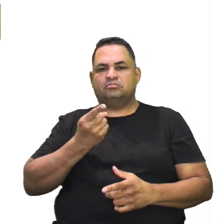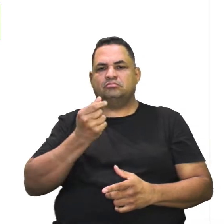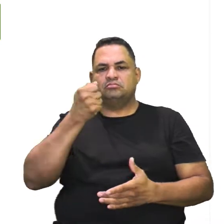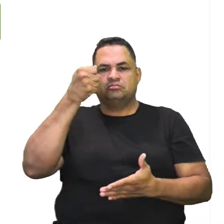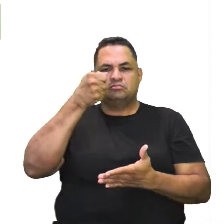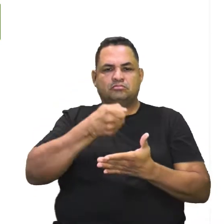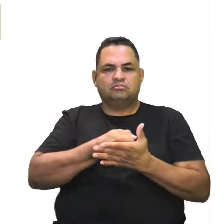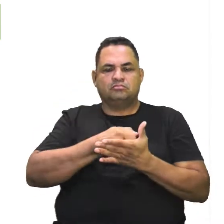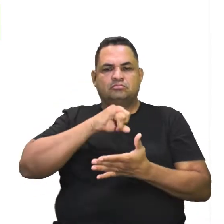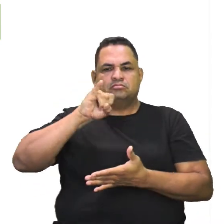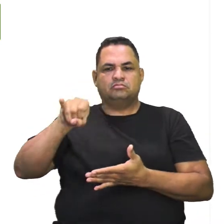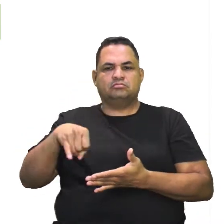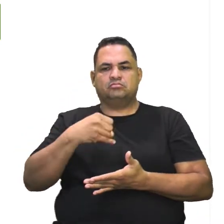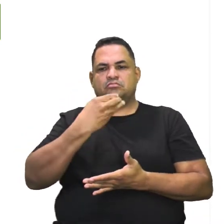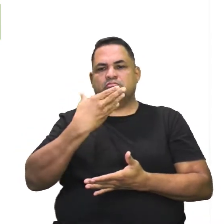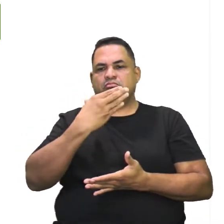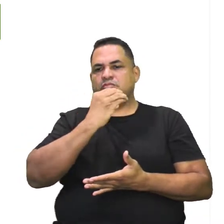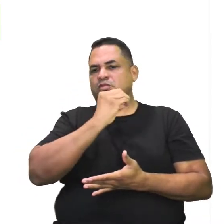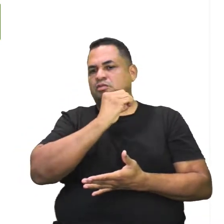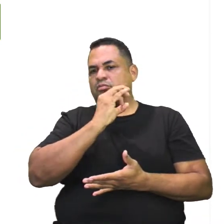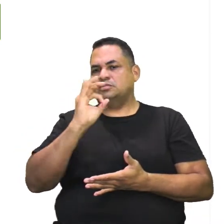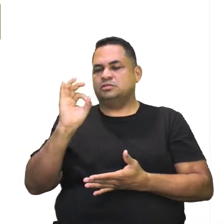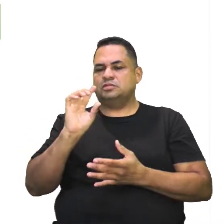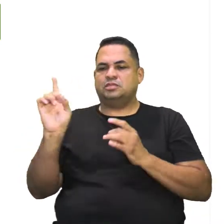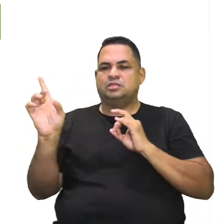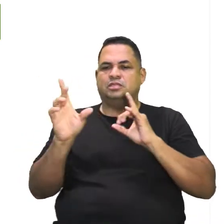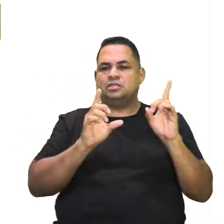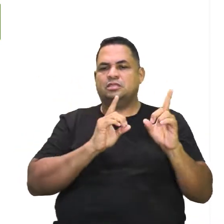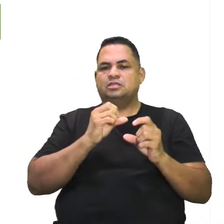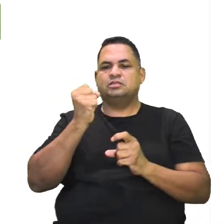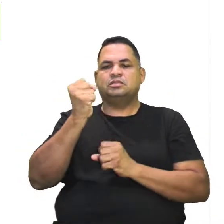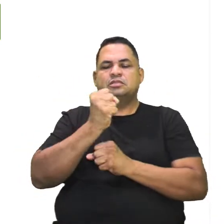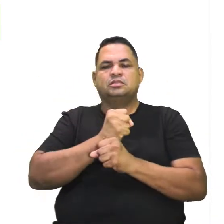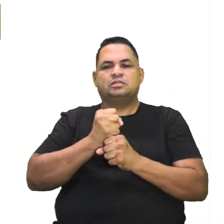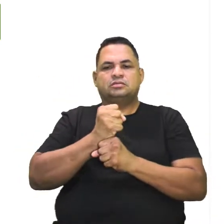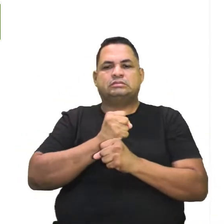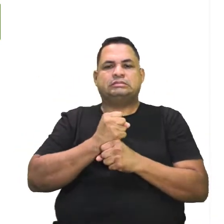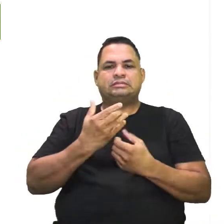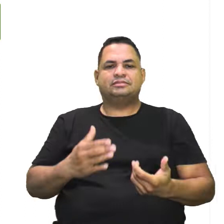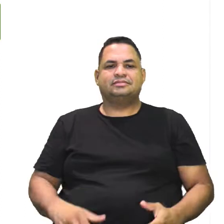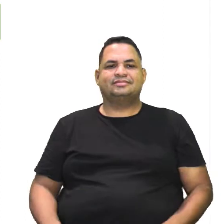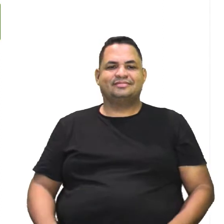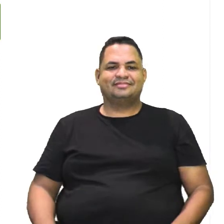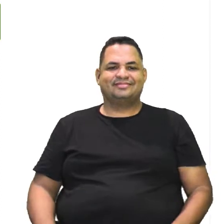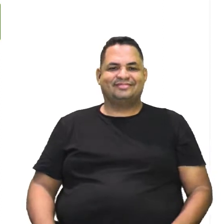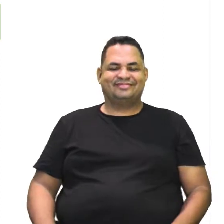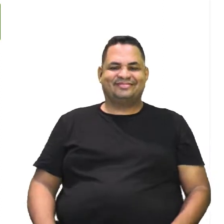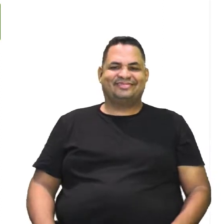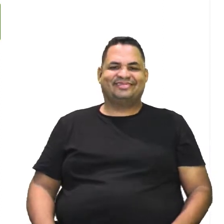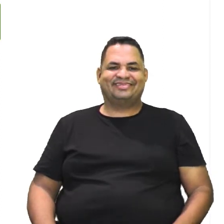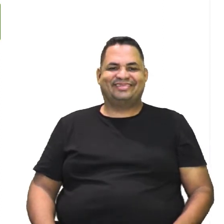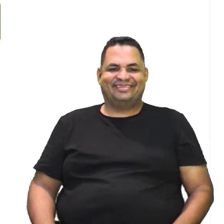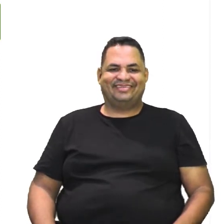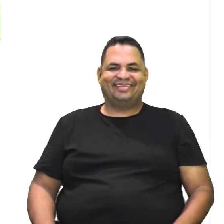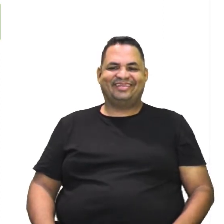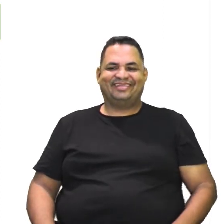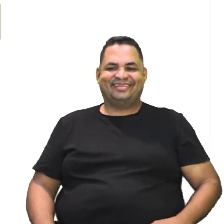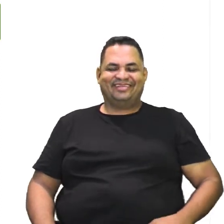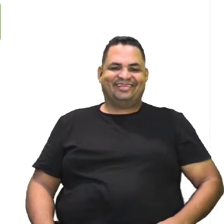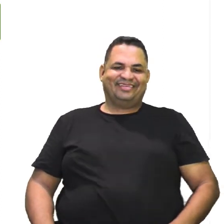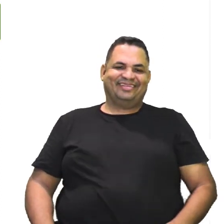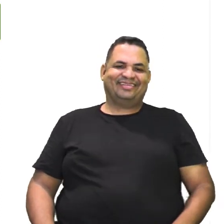R$10.000 paga com juros de 40% ao ano. Toma ali. Pega! Desavisado. Vai,